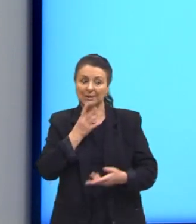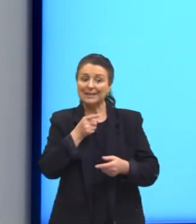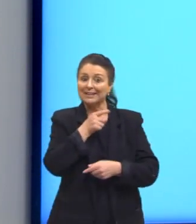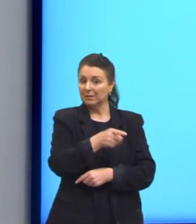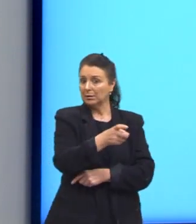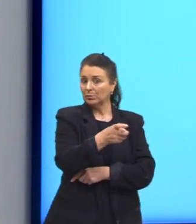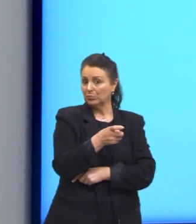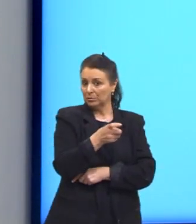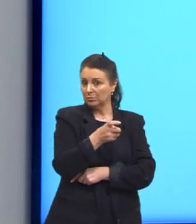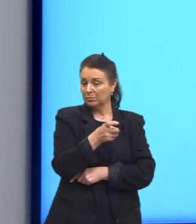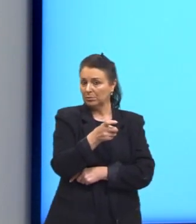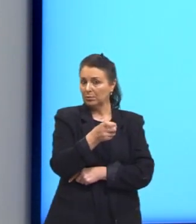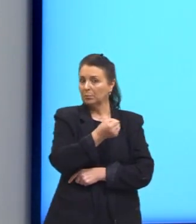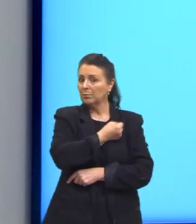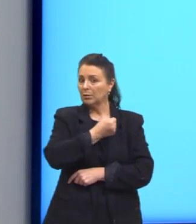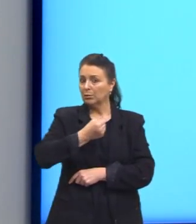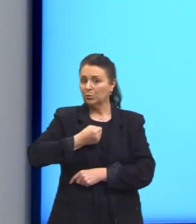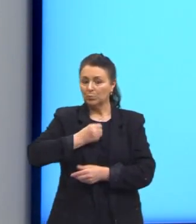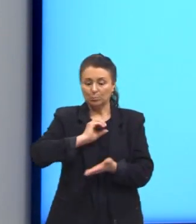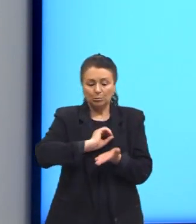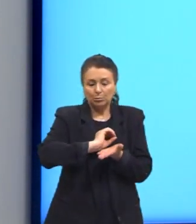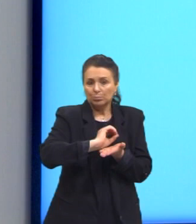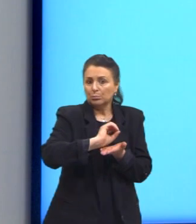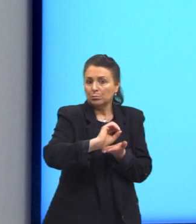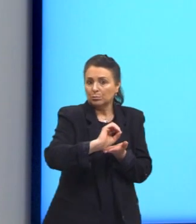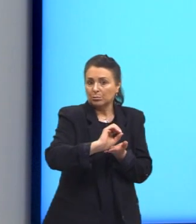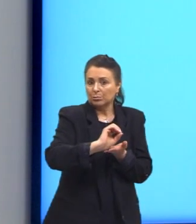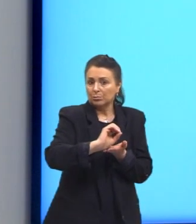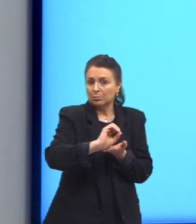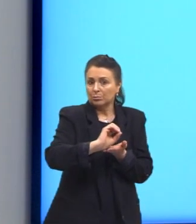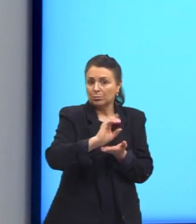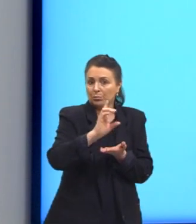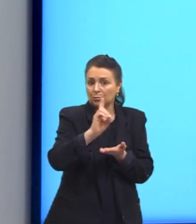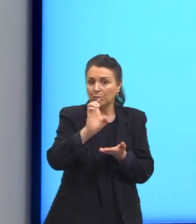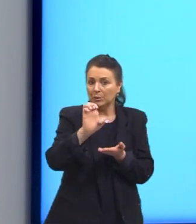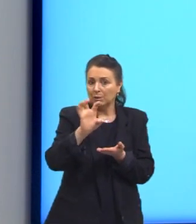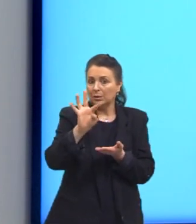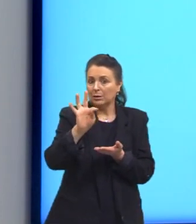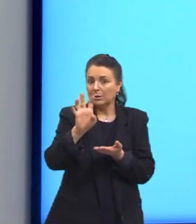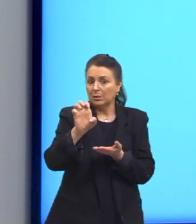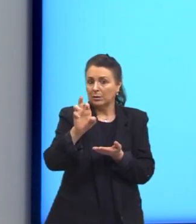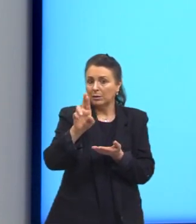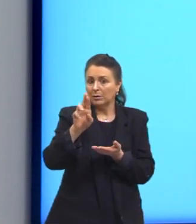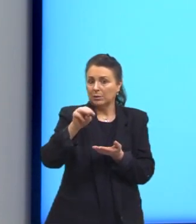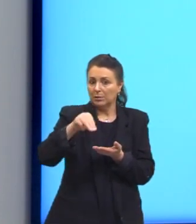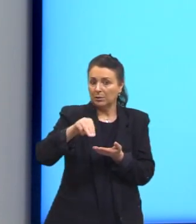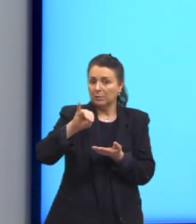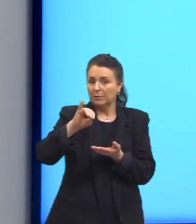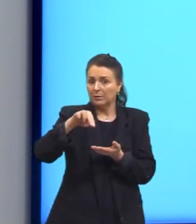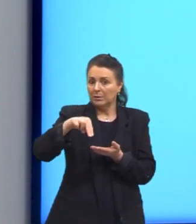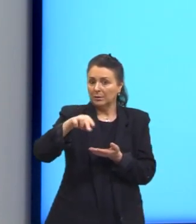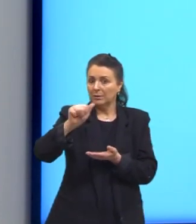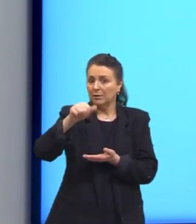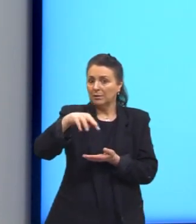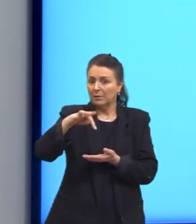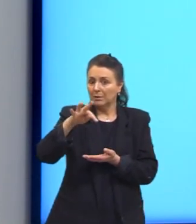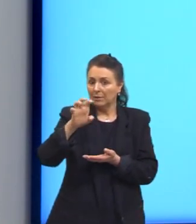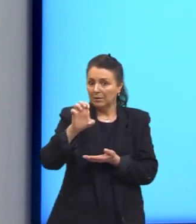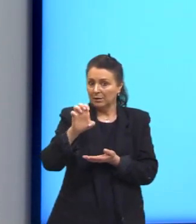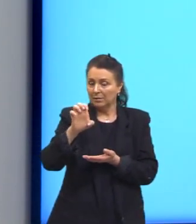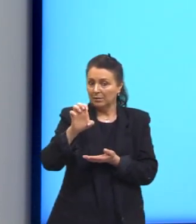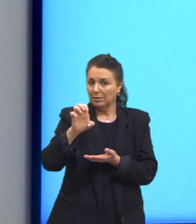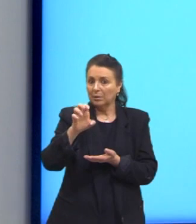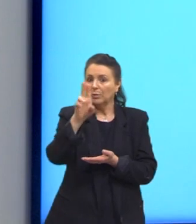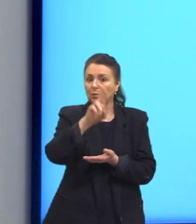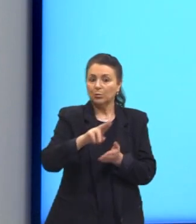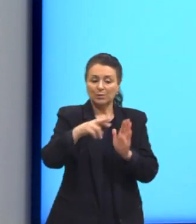para que o determinante seja nulo, seja igual a zero, tá? Então, aqui nós vamos aplicar o determinante, a